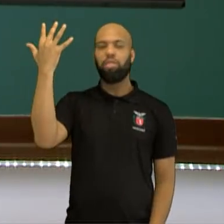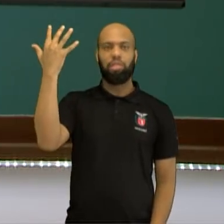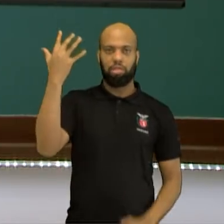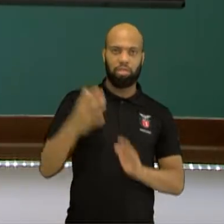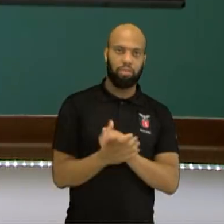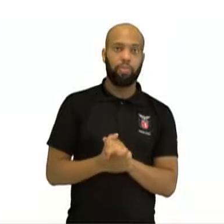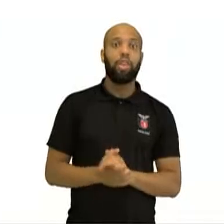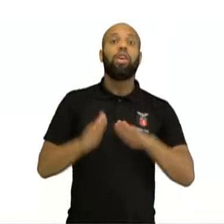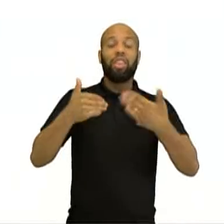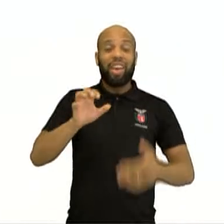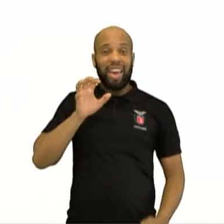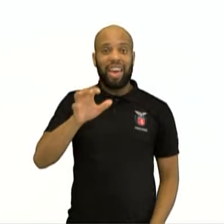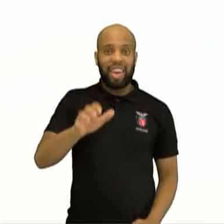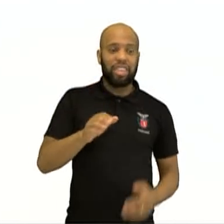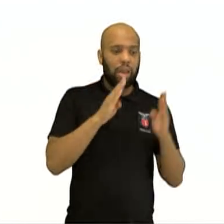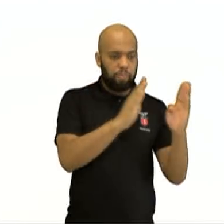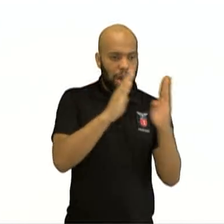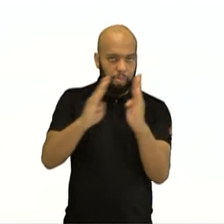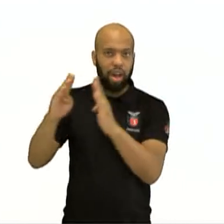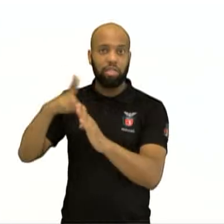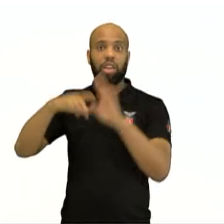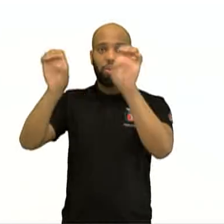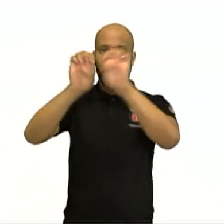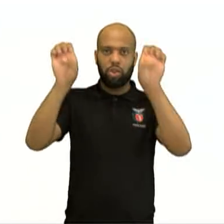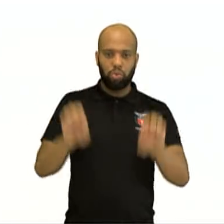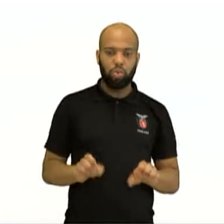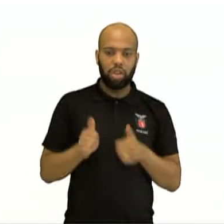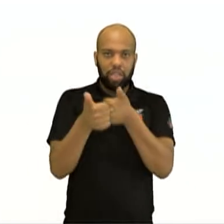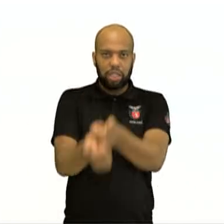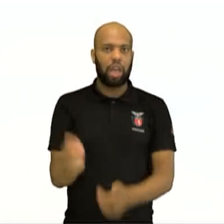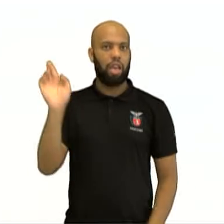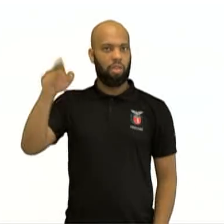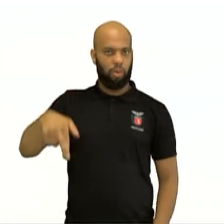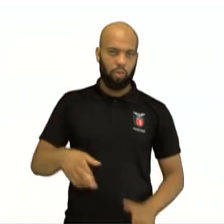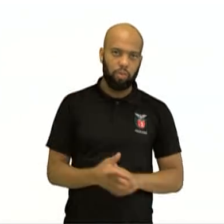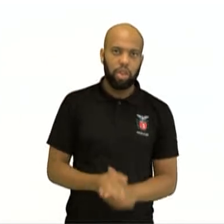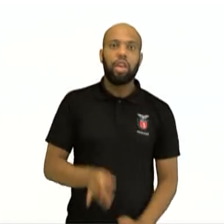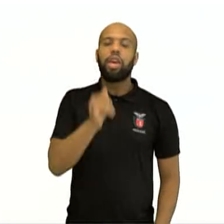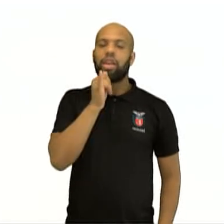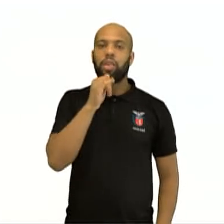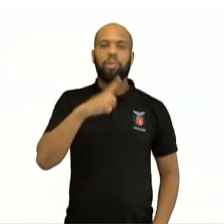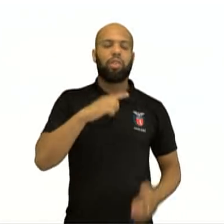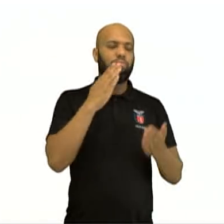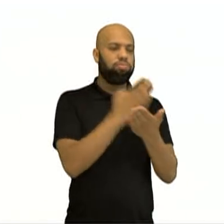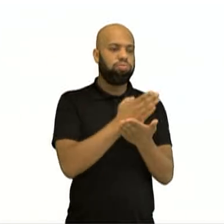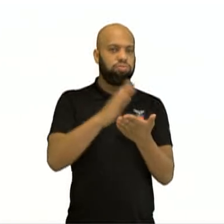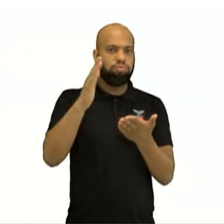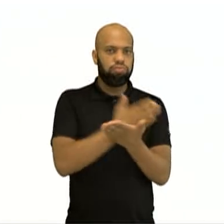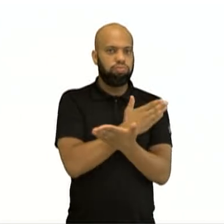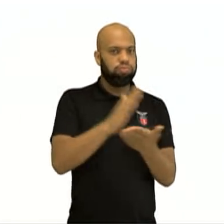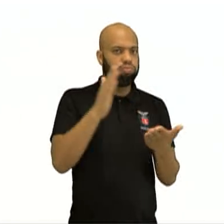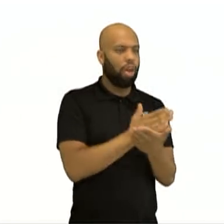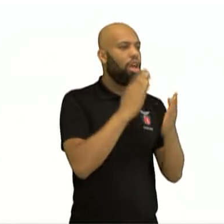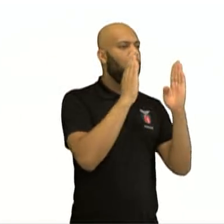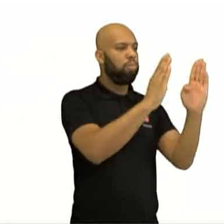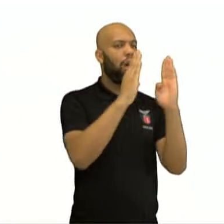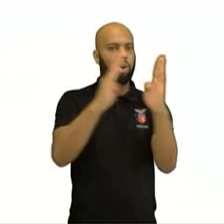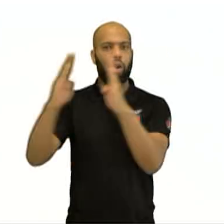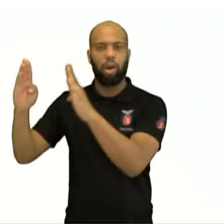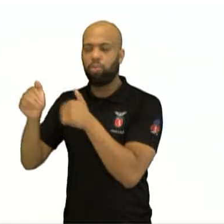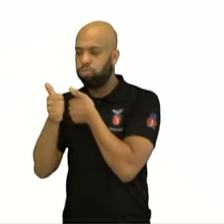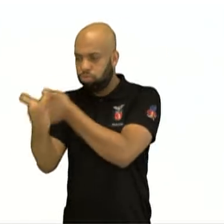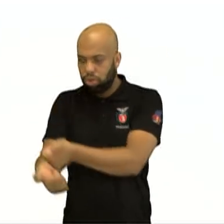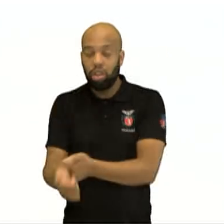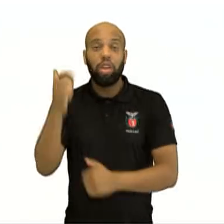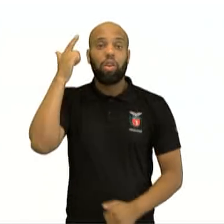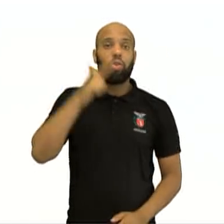Esses procedimentos seguem uma estrutura lógica, isto é, algumas etapas a serem cumpridas para